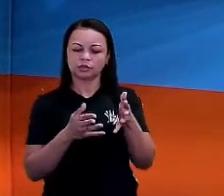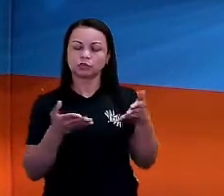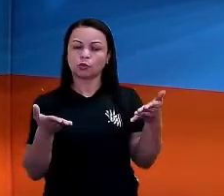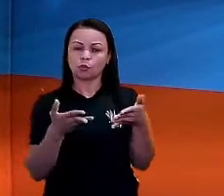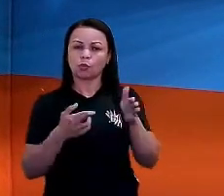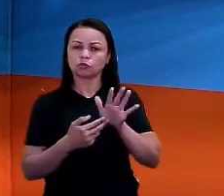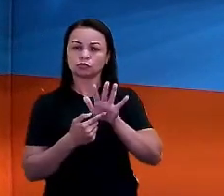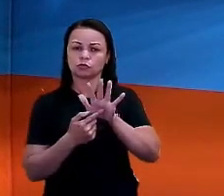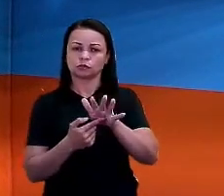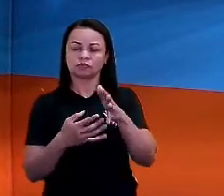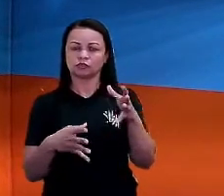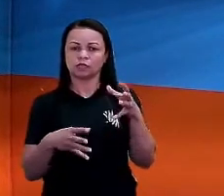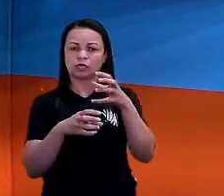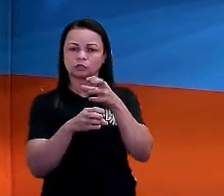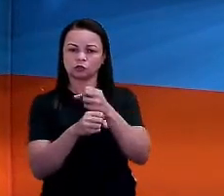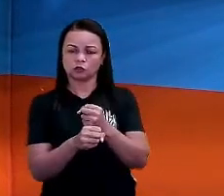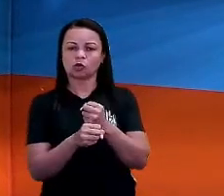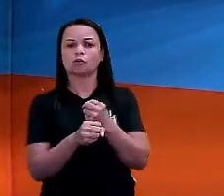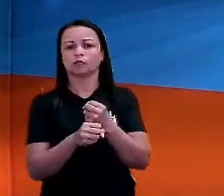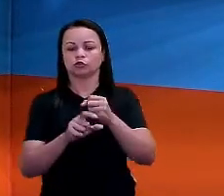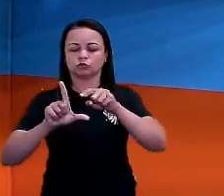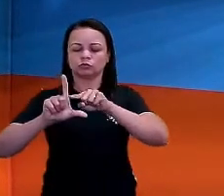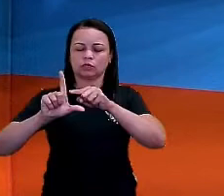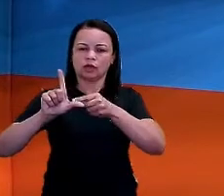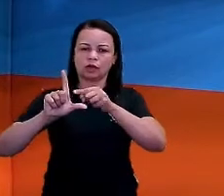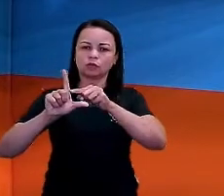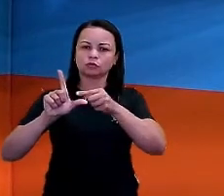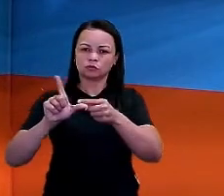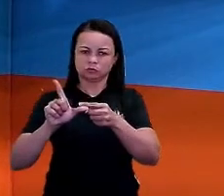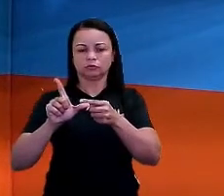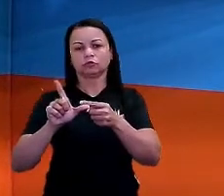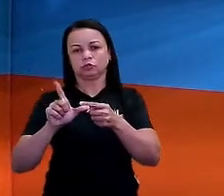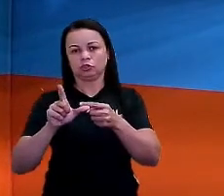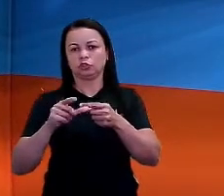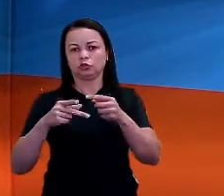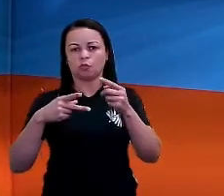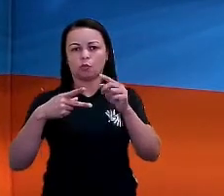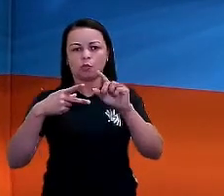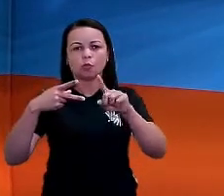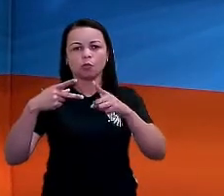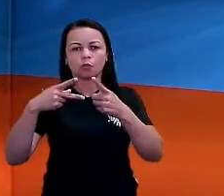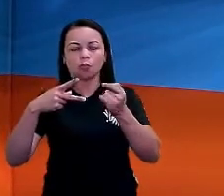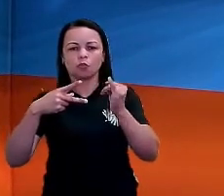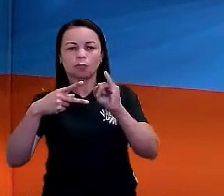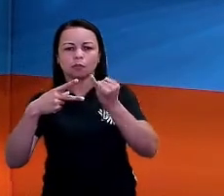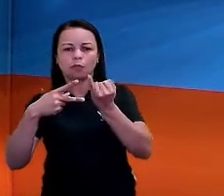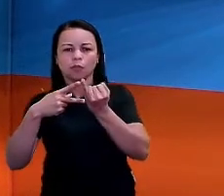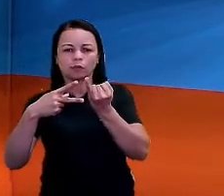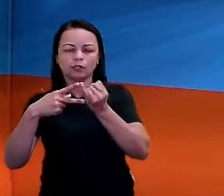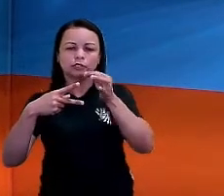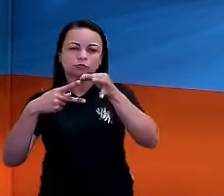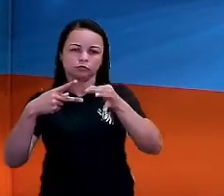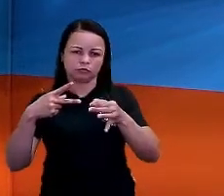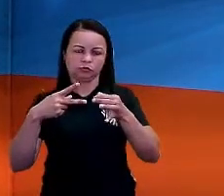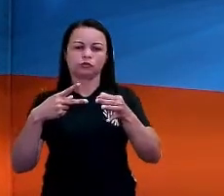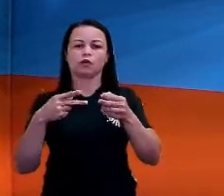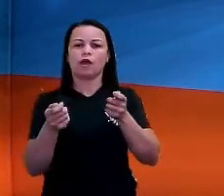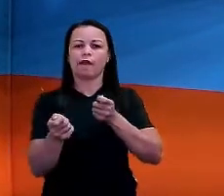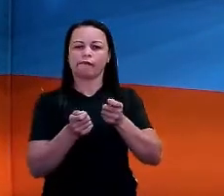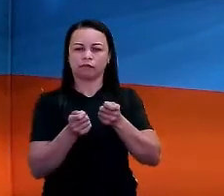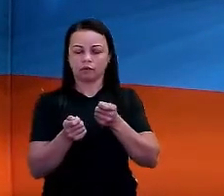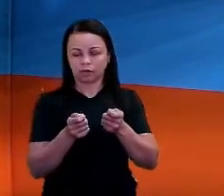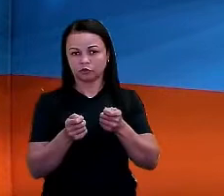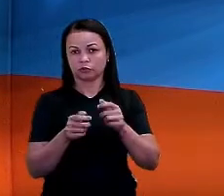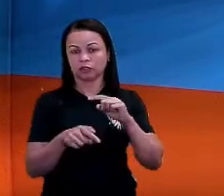soma dos ângulos internos de um polígono regular. Então, eu vou trazer aqui o conteúdo polígonos regulares para que a